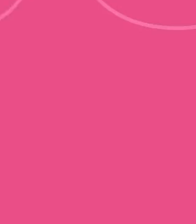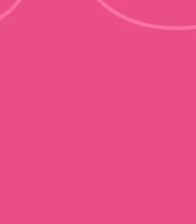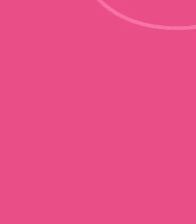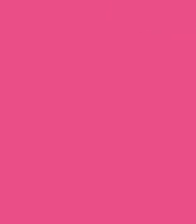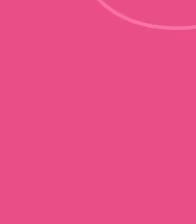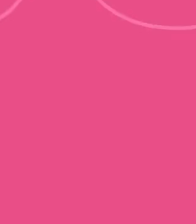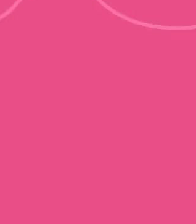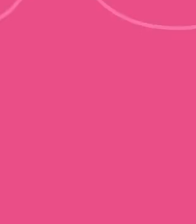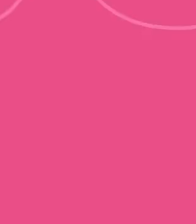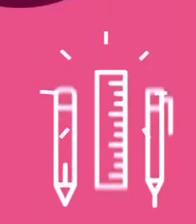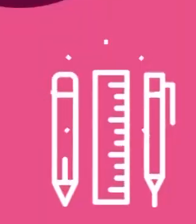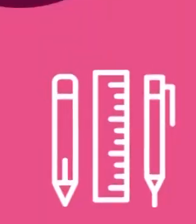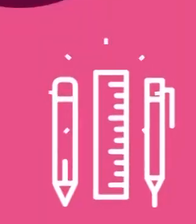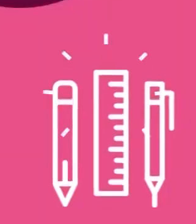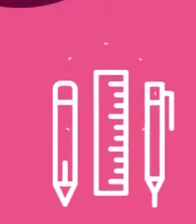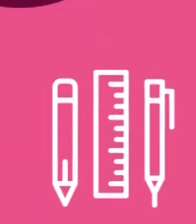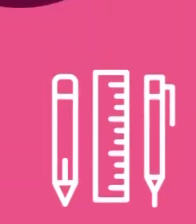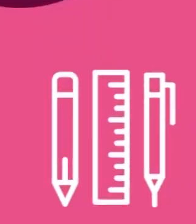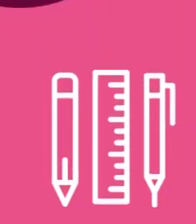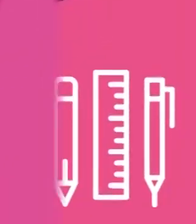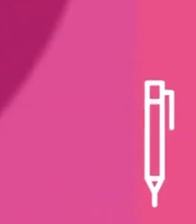Minas.